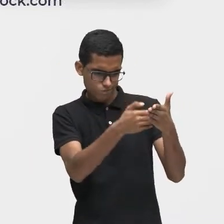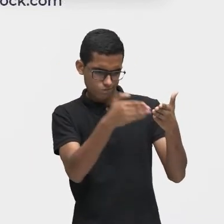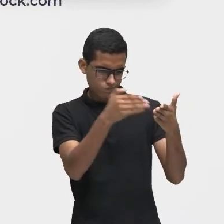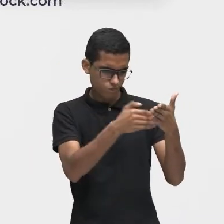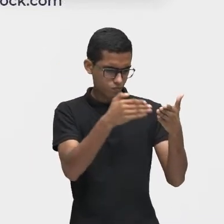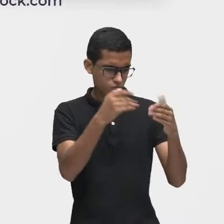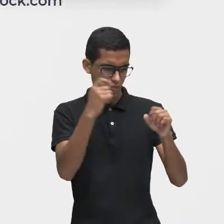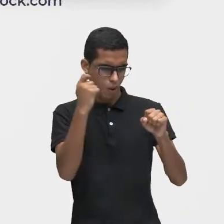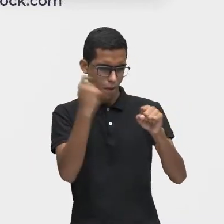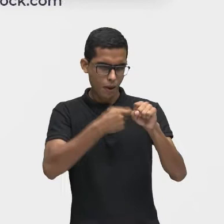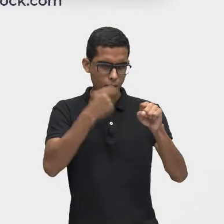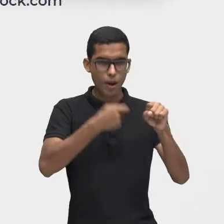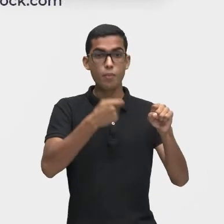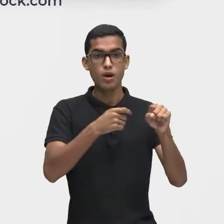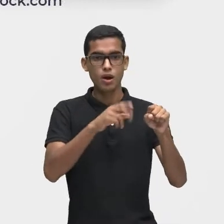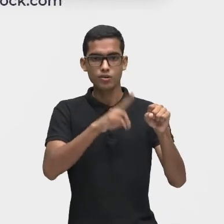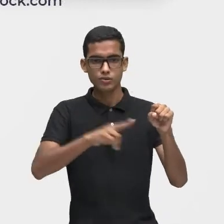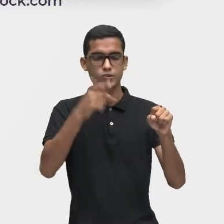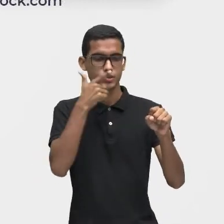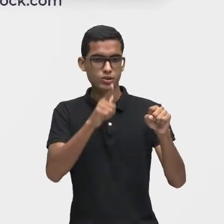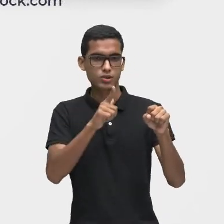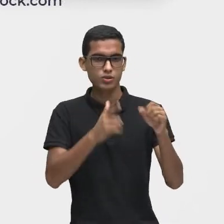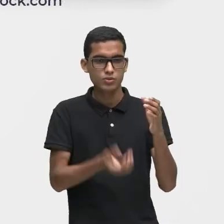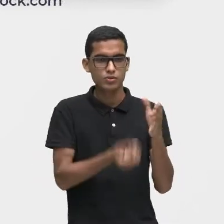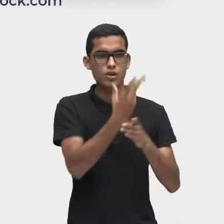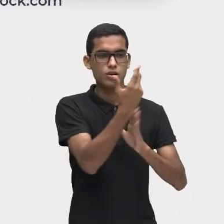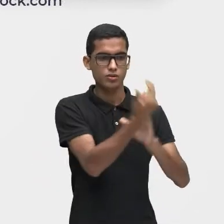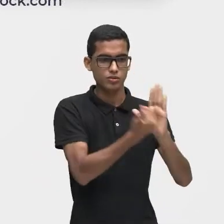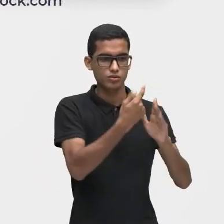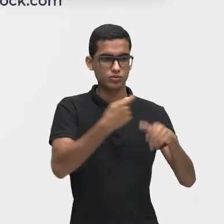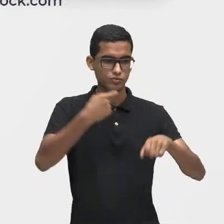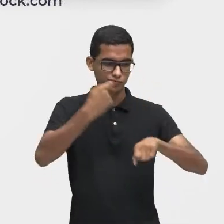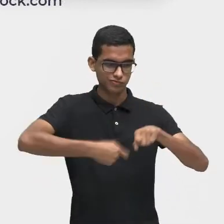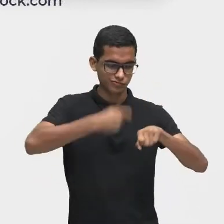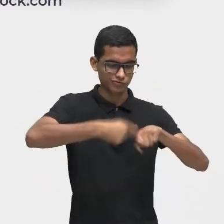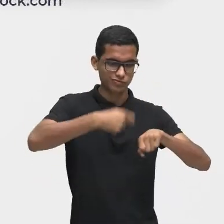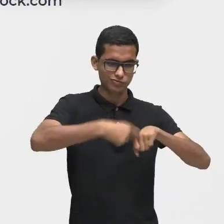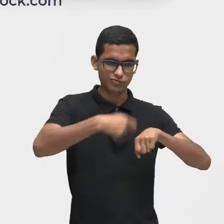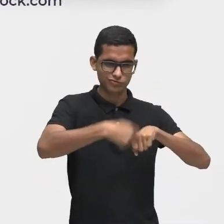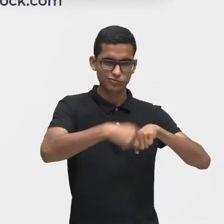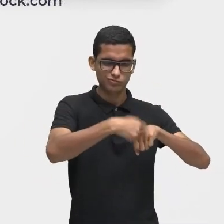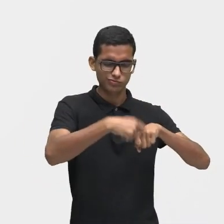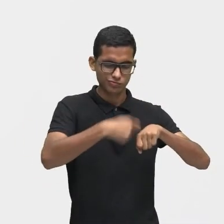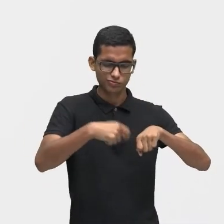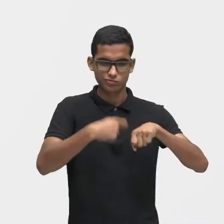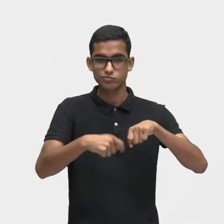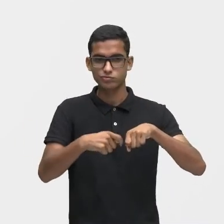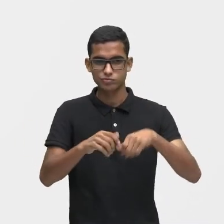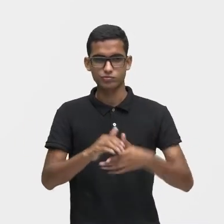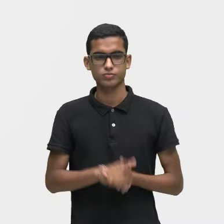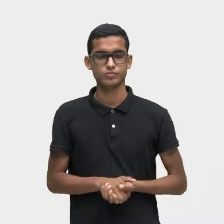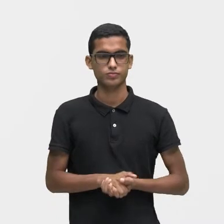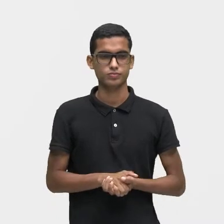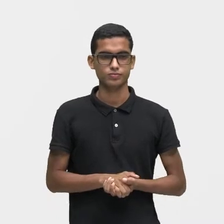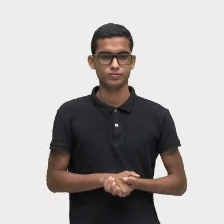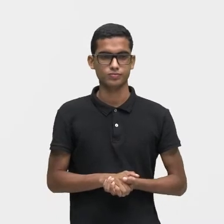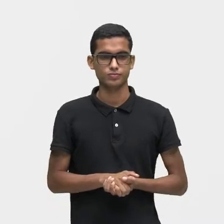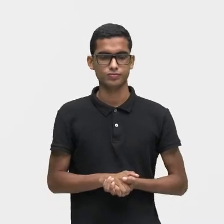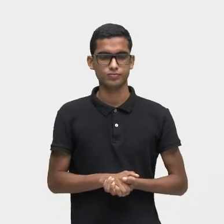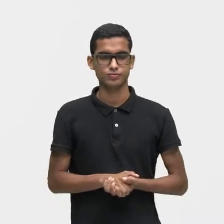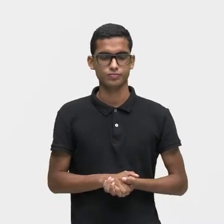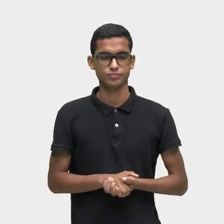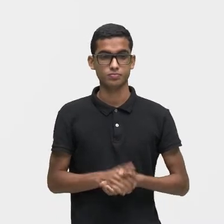seus grafismos, as suas pinturas. Vamos agora analisar o que vem ser a tinta têmpera. Ela pode